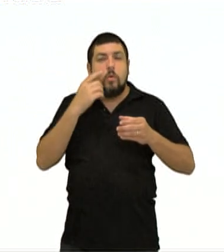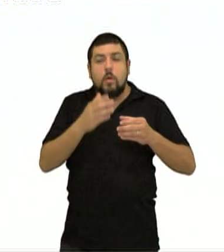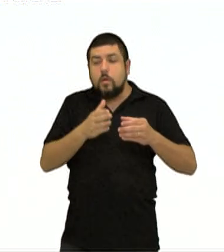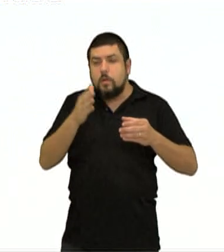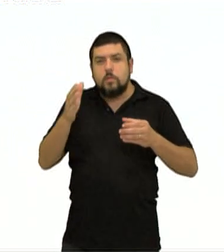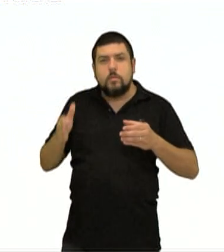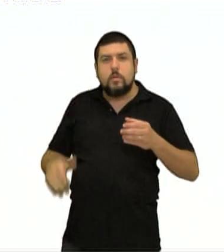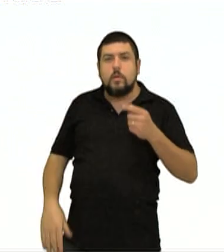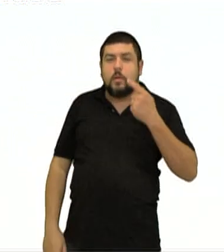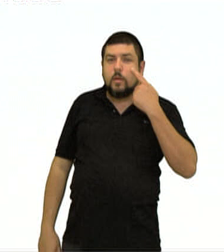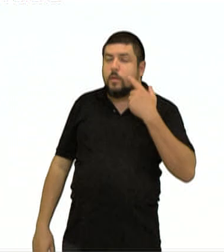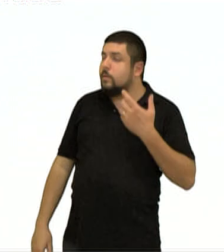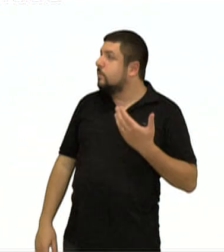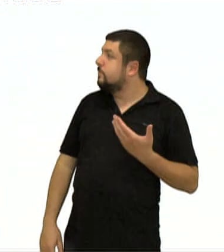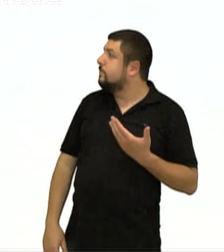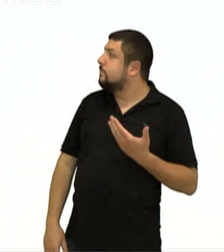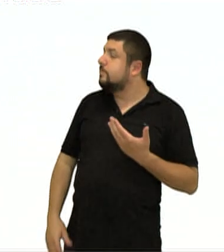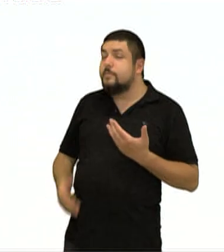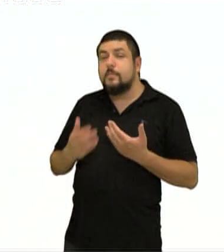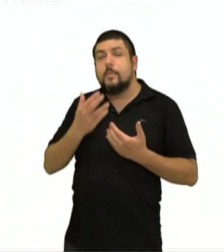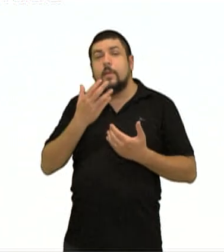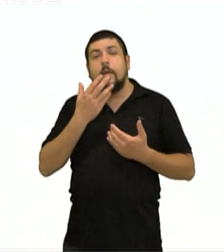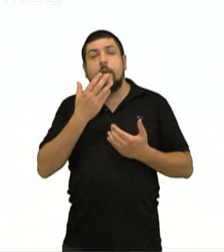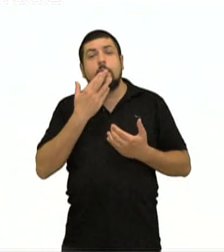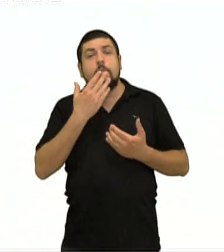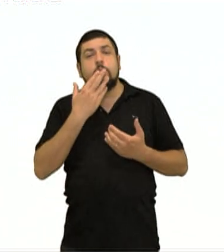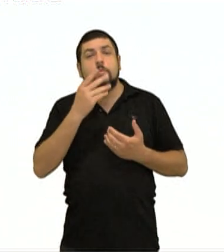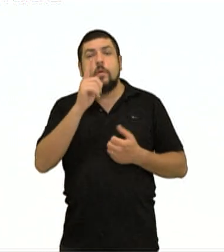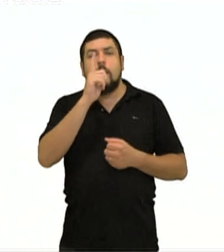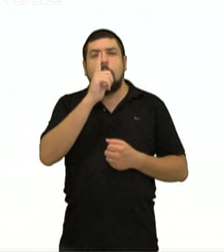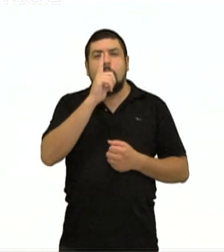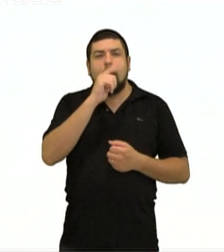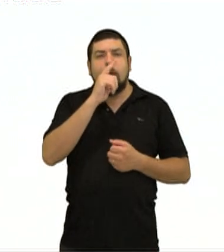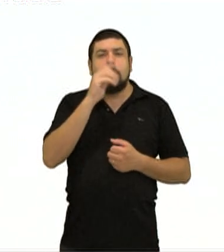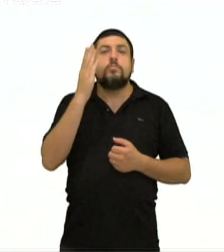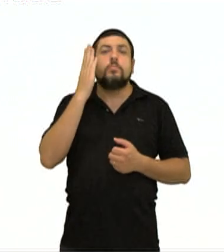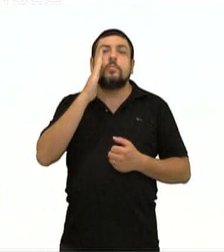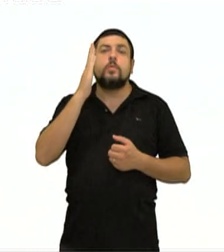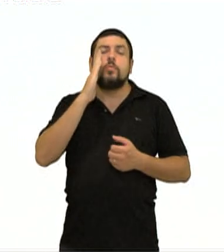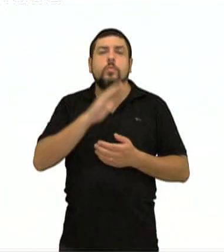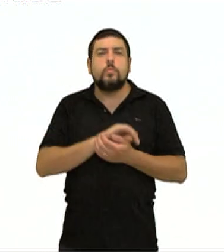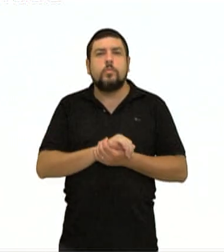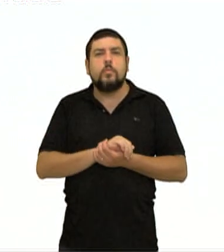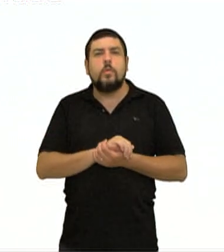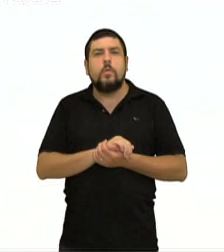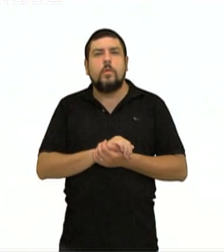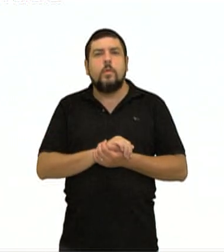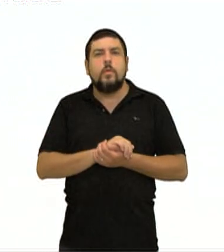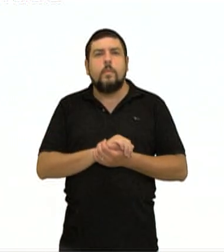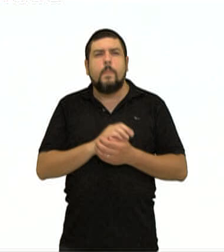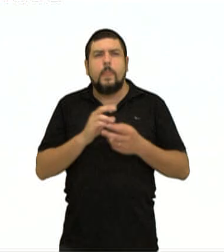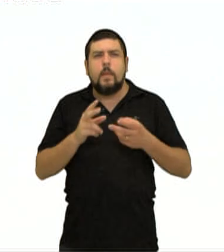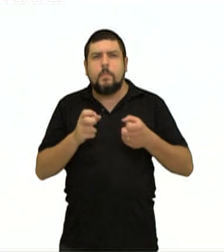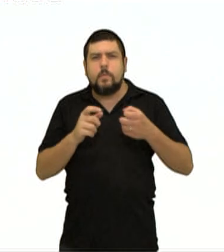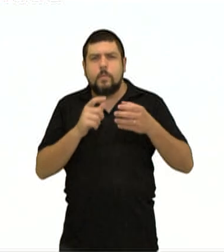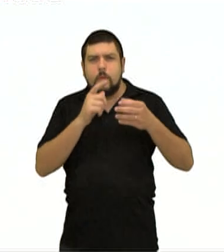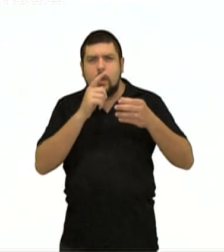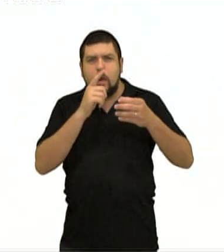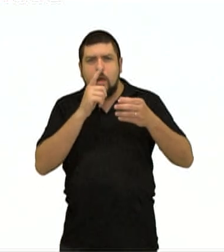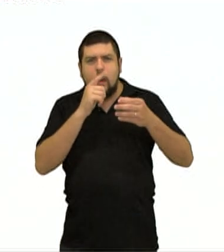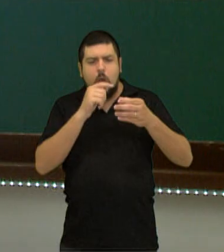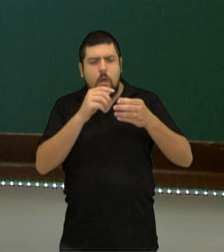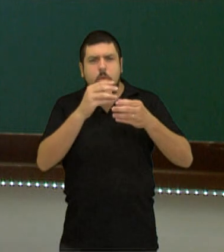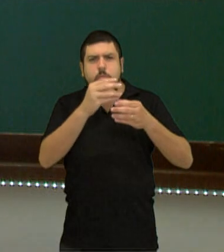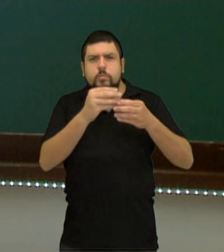água ficou colorida, a água ficou azulzinha. Você consegue perceber aonde começa a água lá transparente e aonde tem